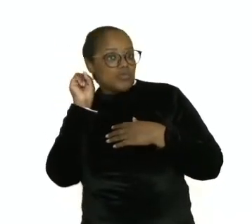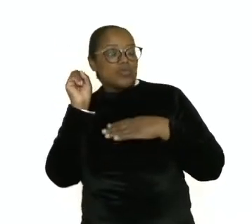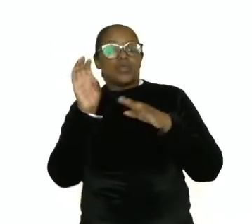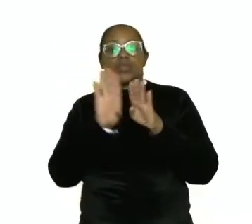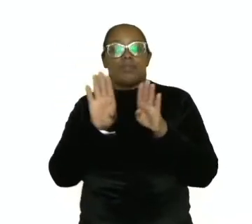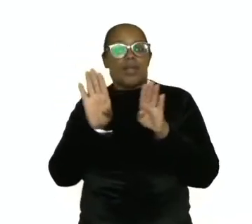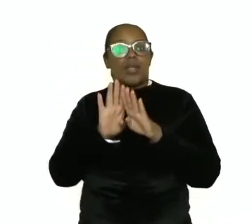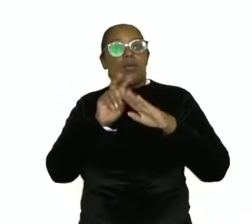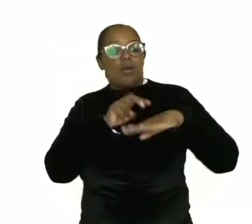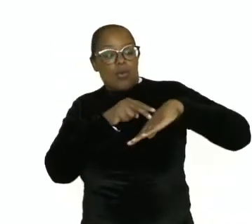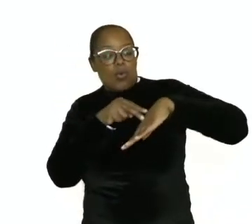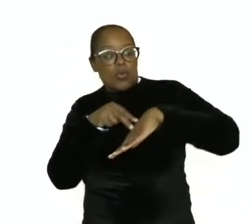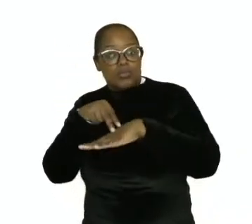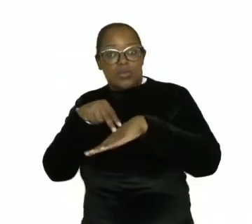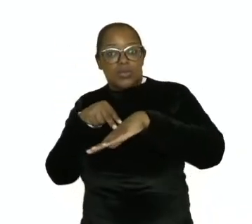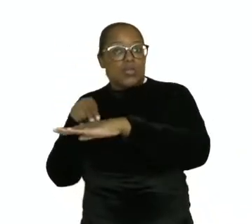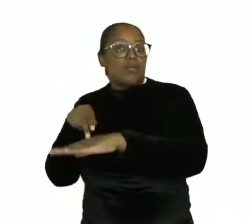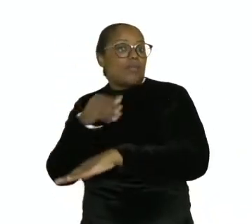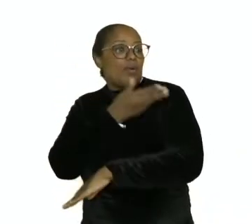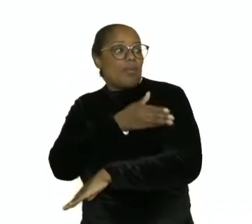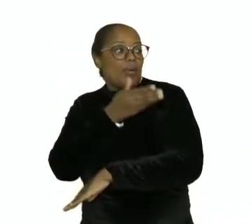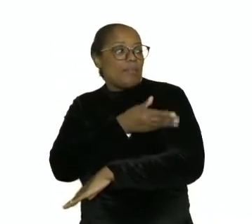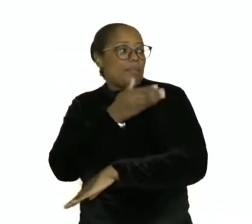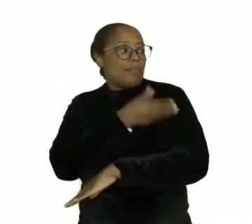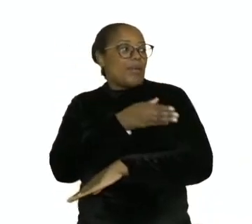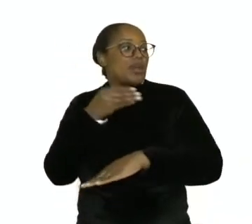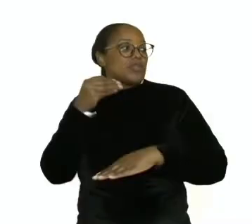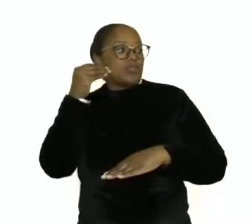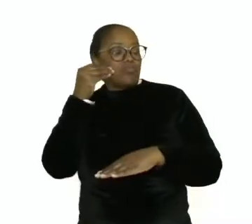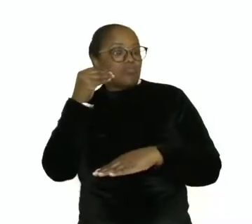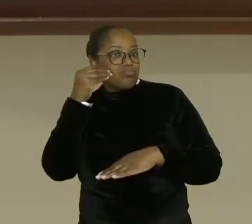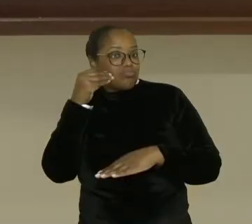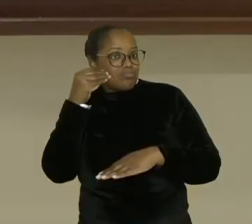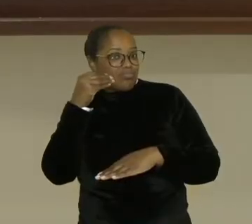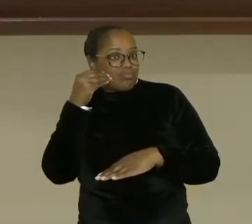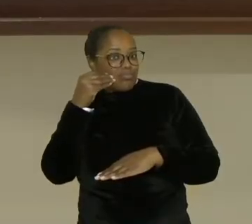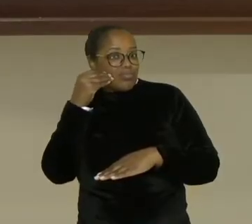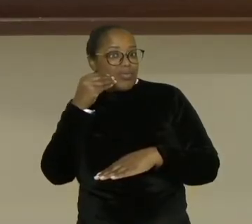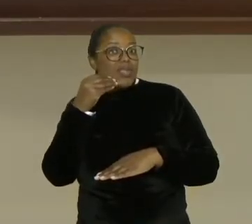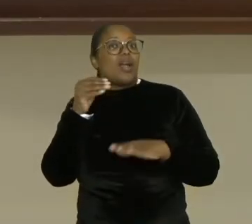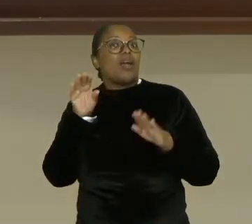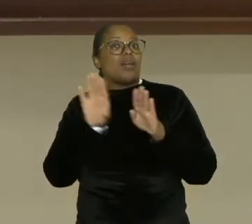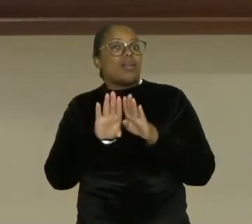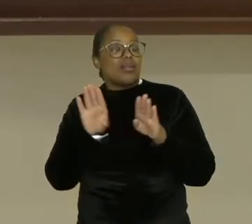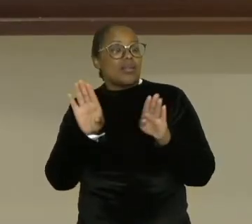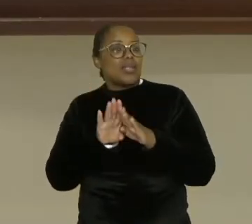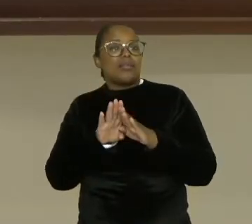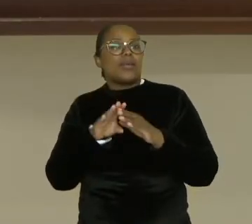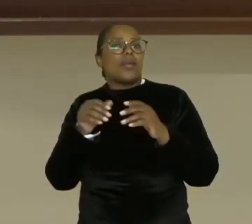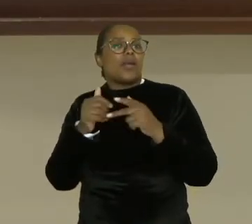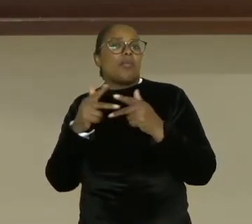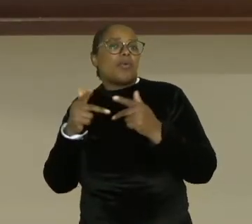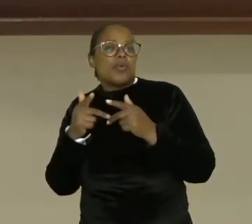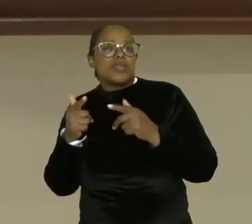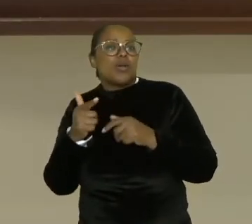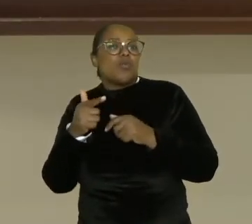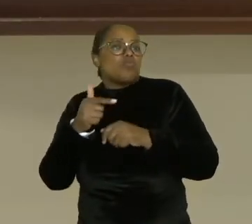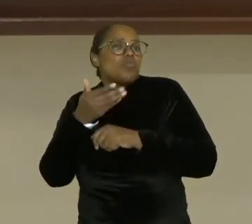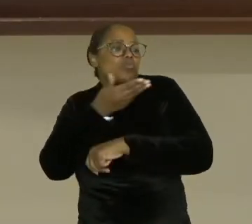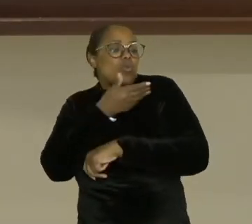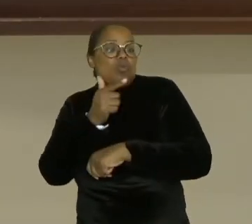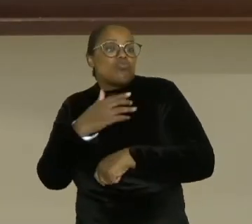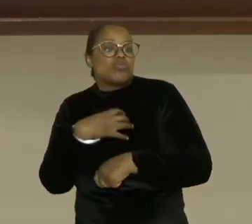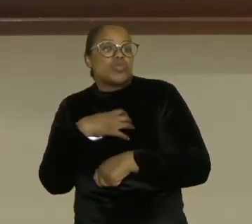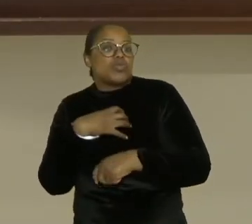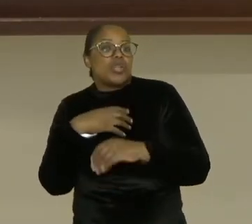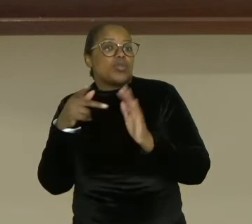o surf, além de ser uma prática esportiva, uma prática corporal, ele também é um estilo de vida, né? Porque o surfista